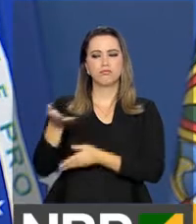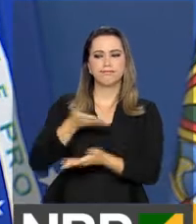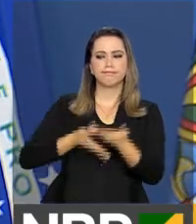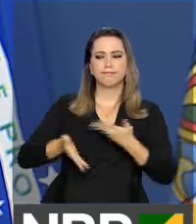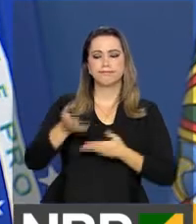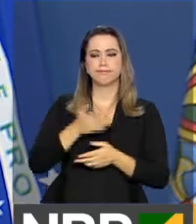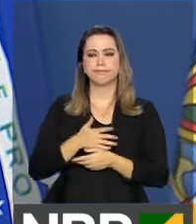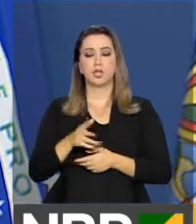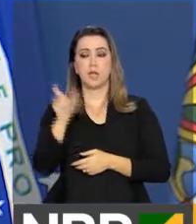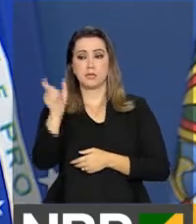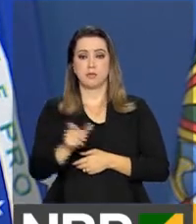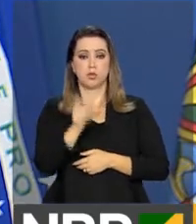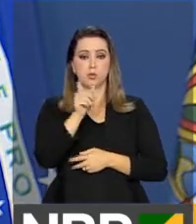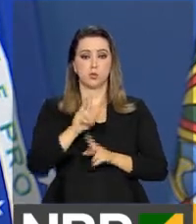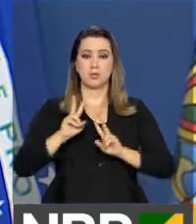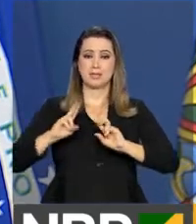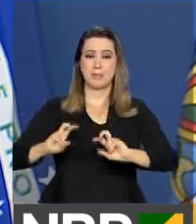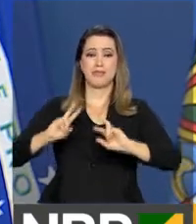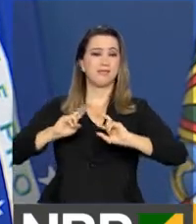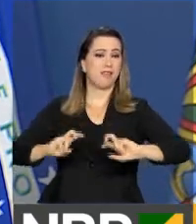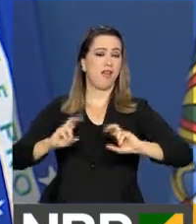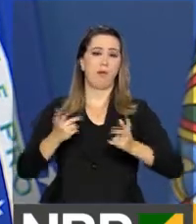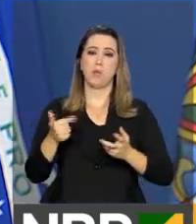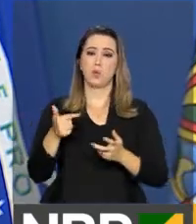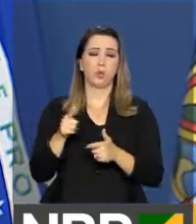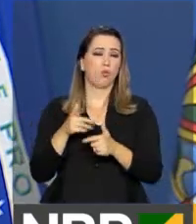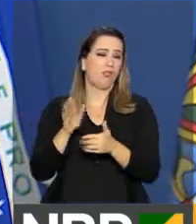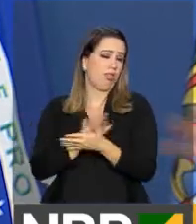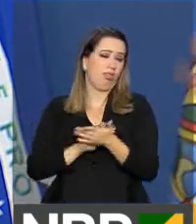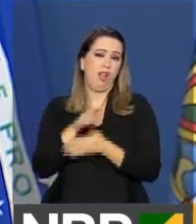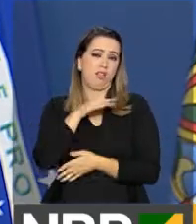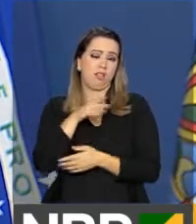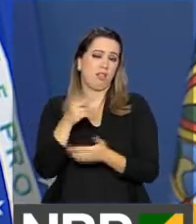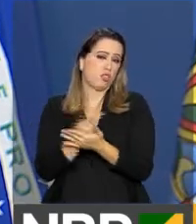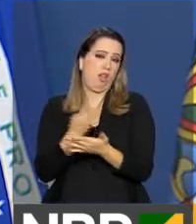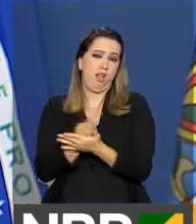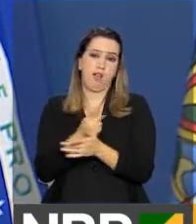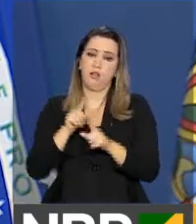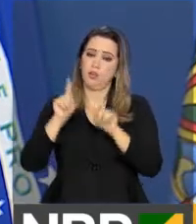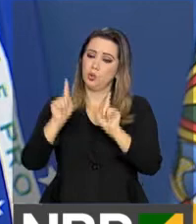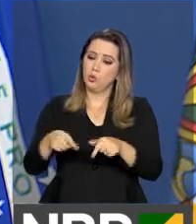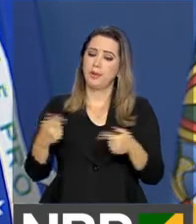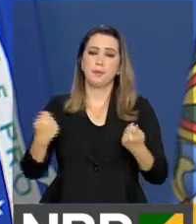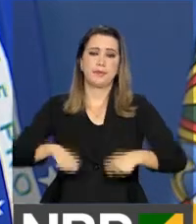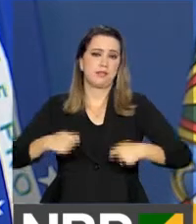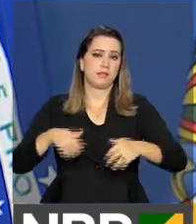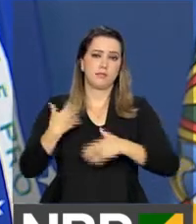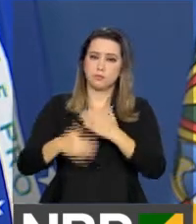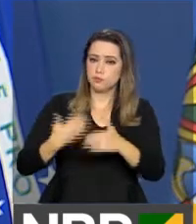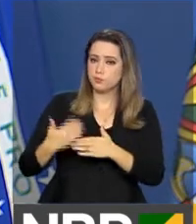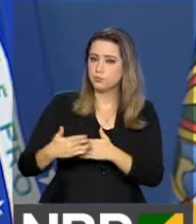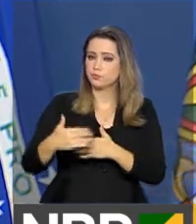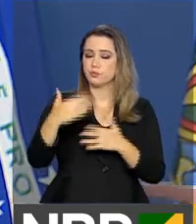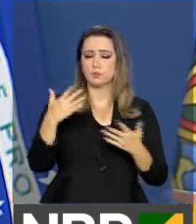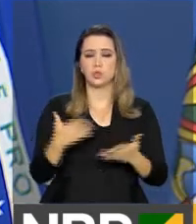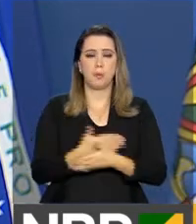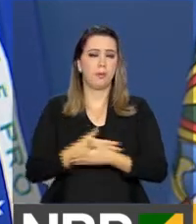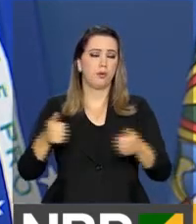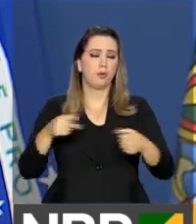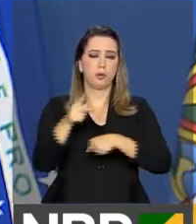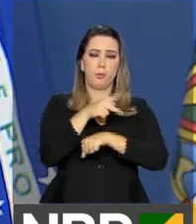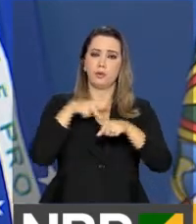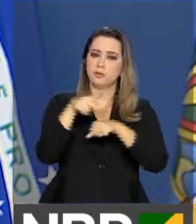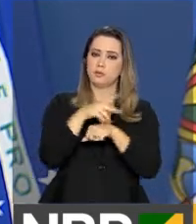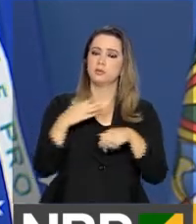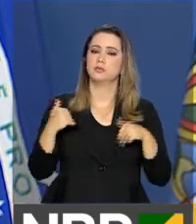pessoas vêem que não é se me permite a expressão nenhum bicho papão na verdade o que se deu foi para melhorar o país